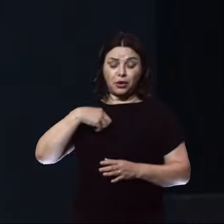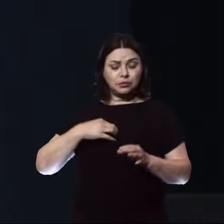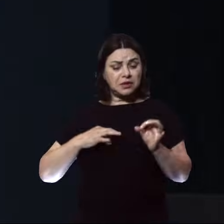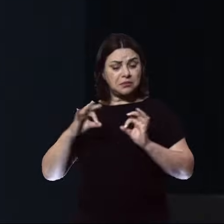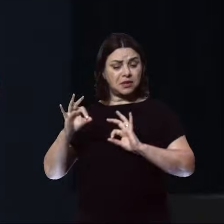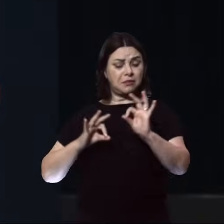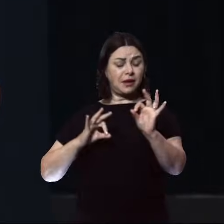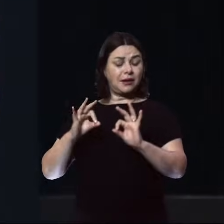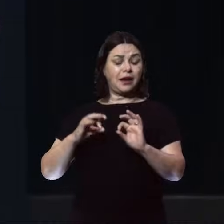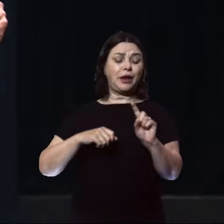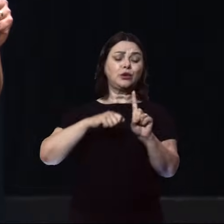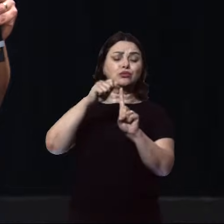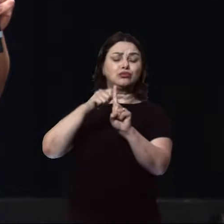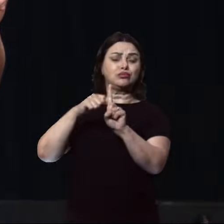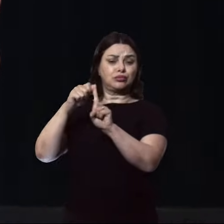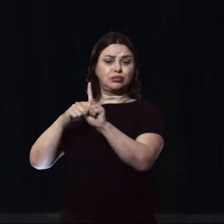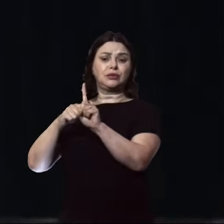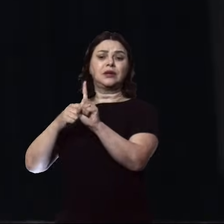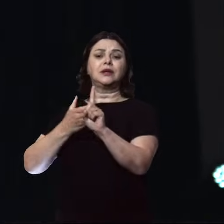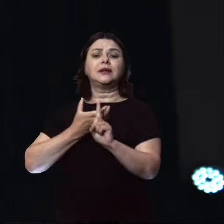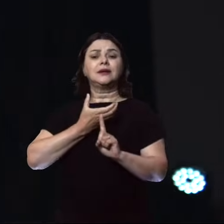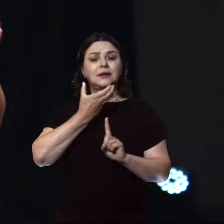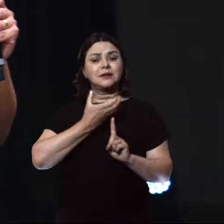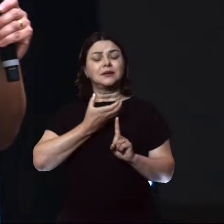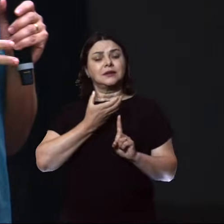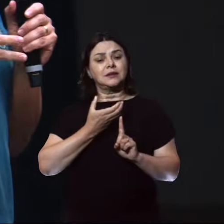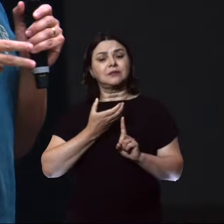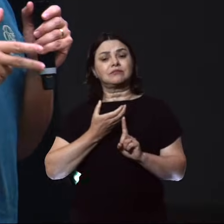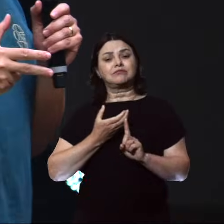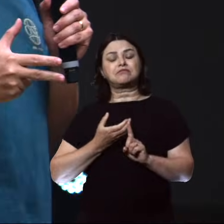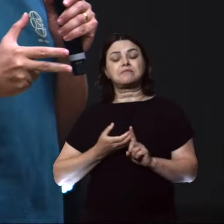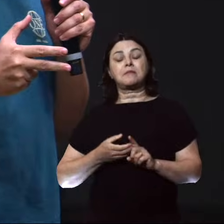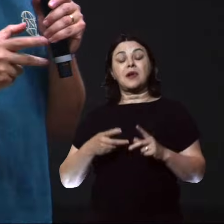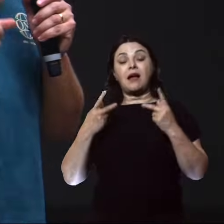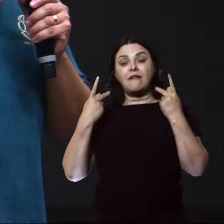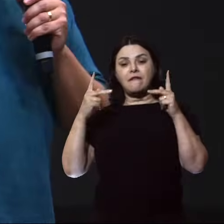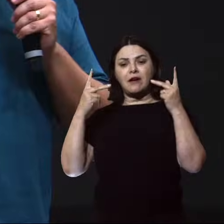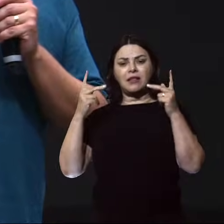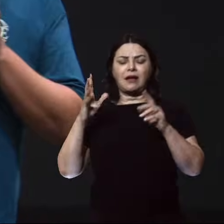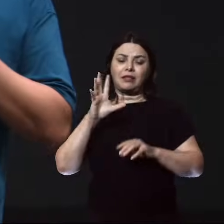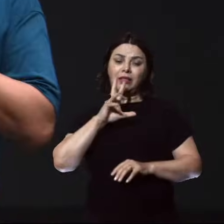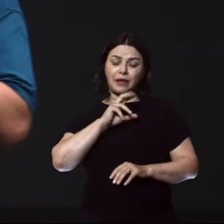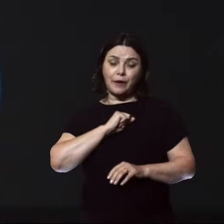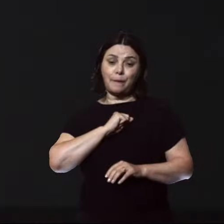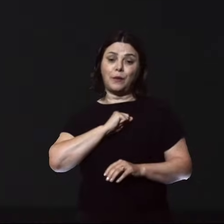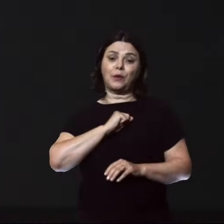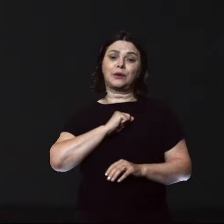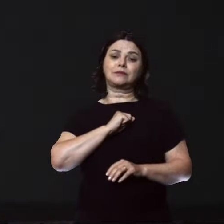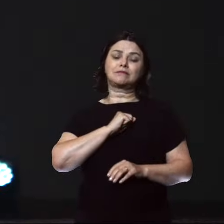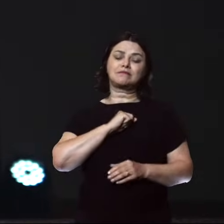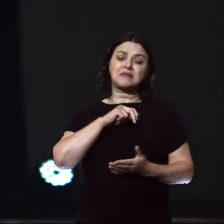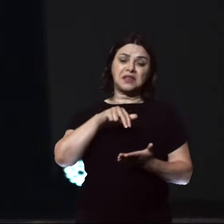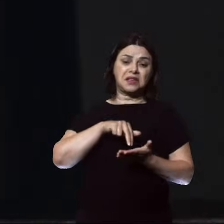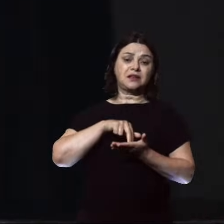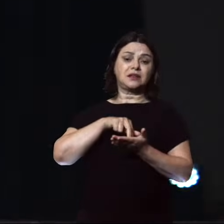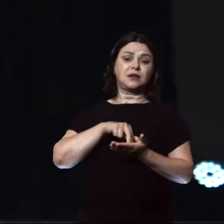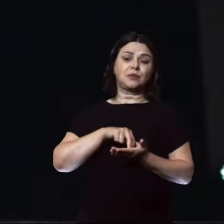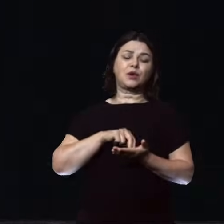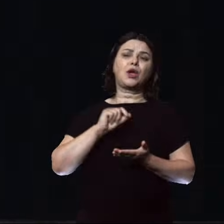inteiro para falar de poder, de amor e de equilíbrio. O que você vai levar nesse